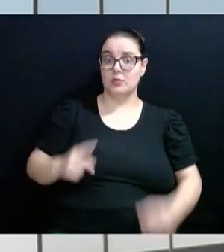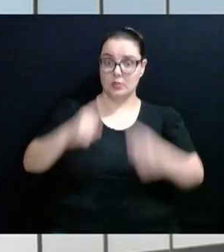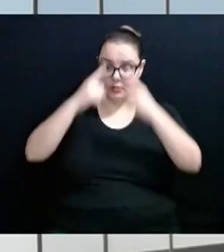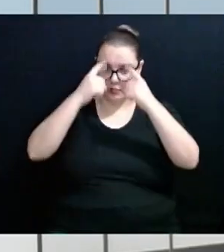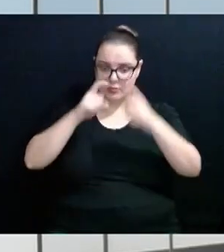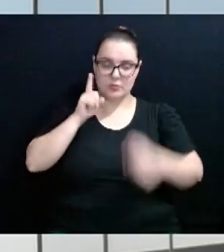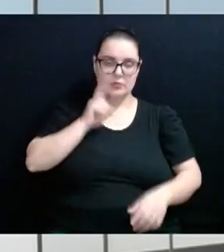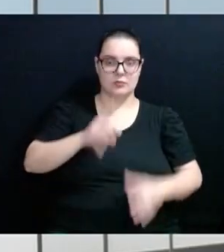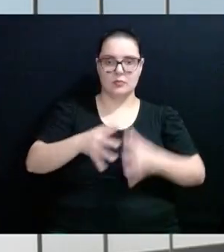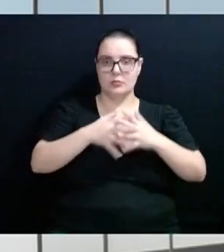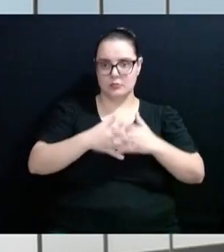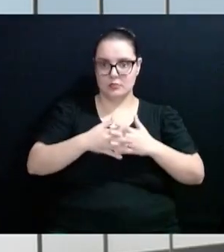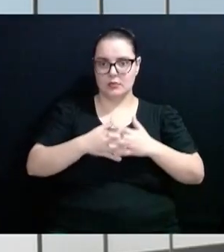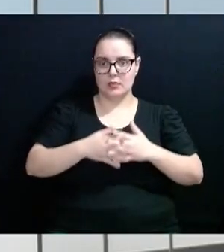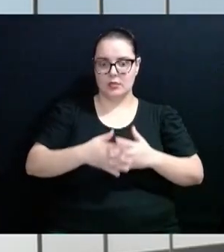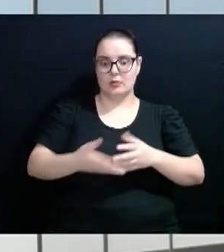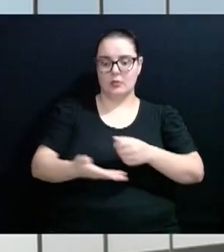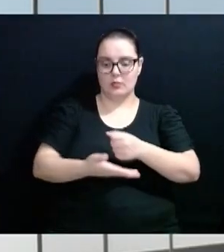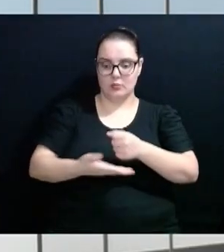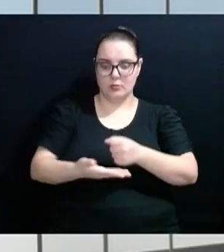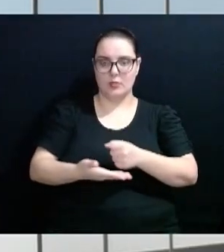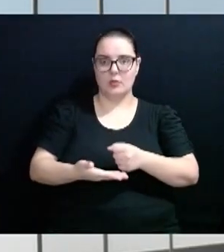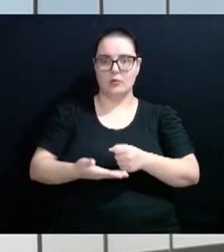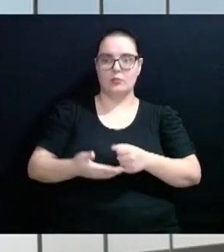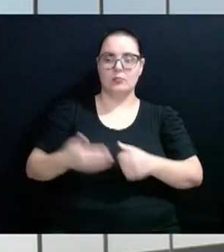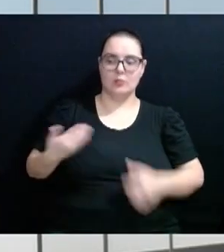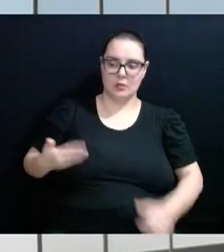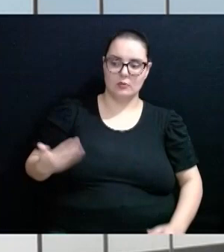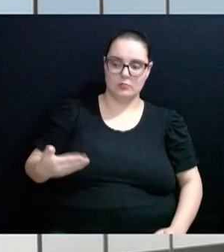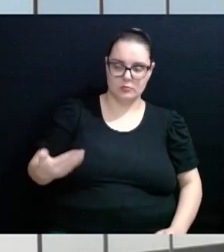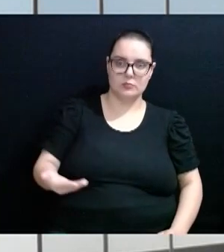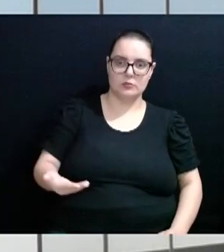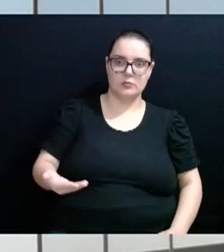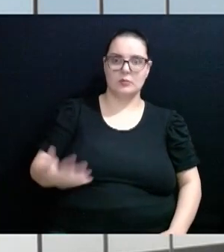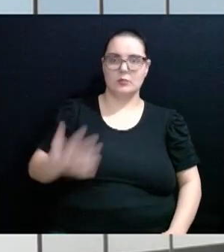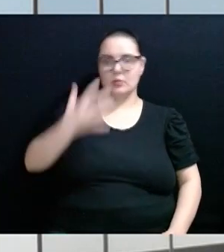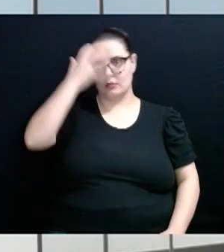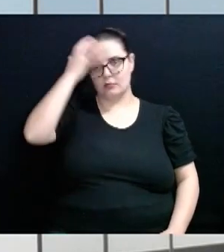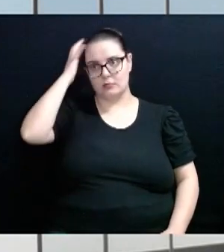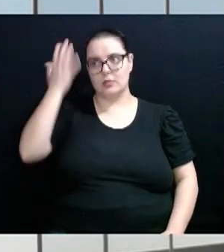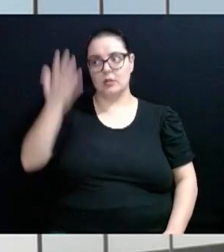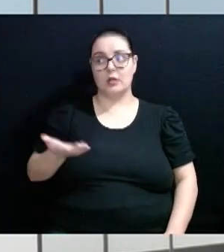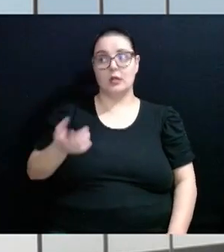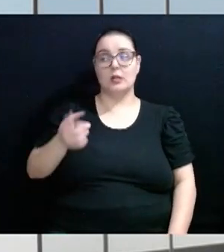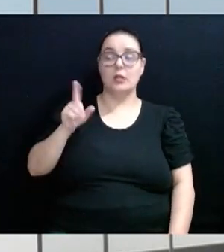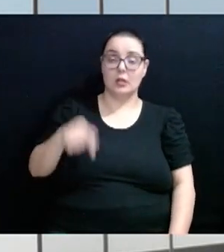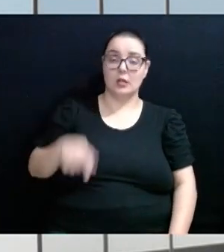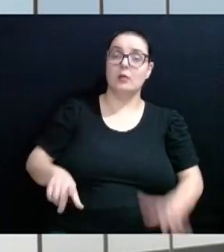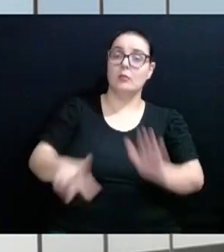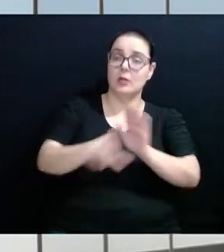como princípio mais duradouro, Carla, ela é uma lei que visa